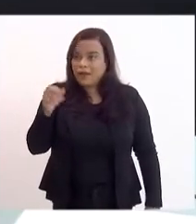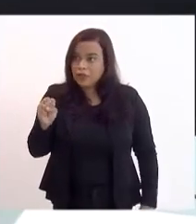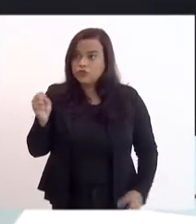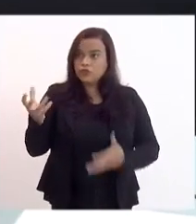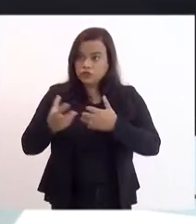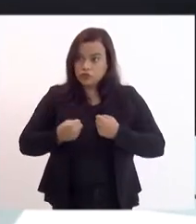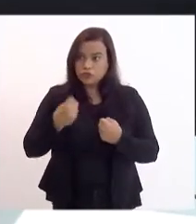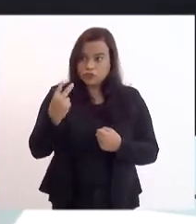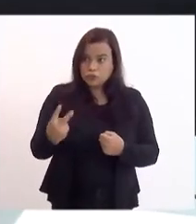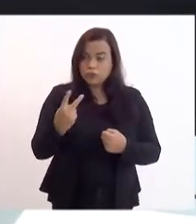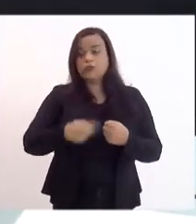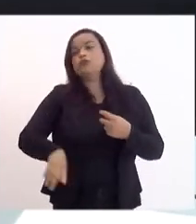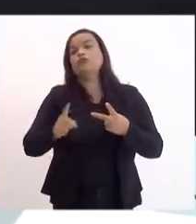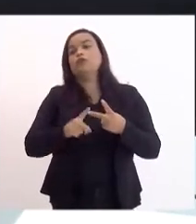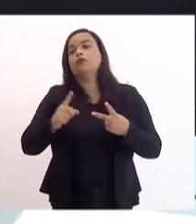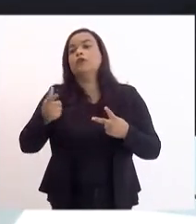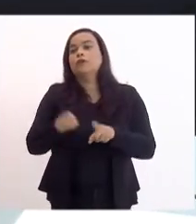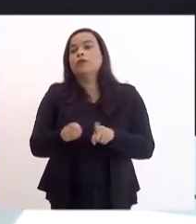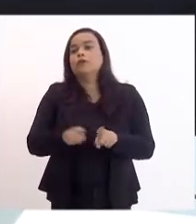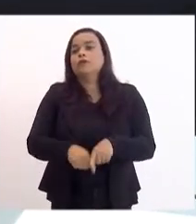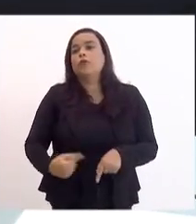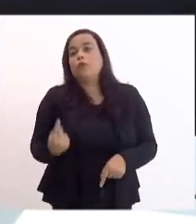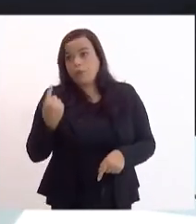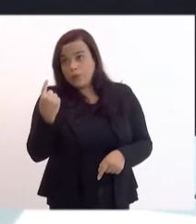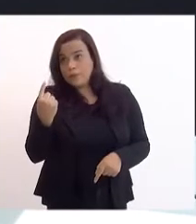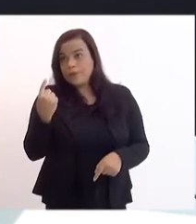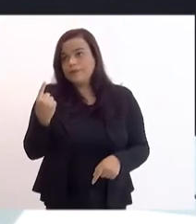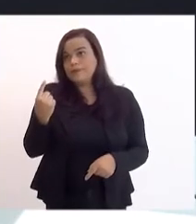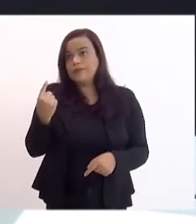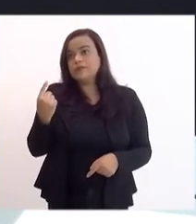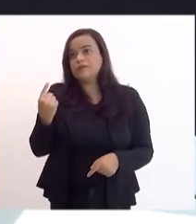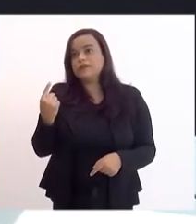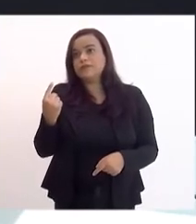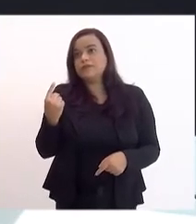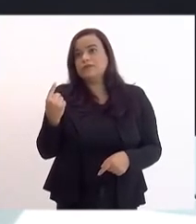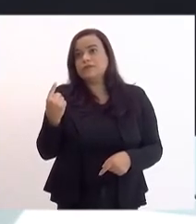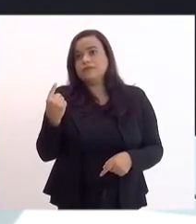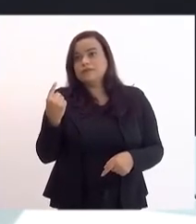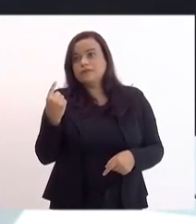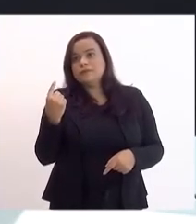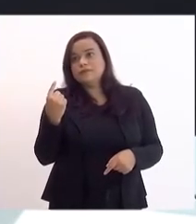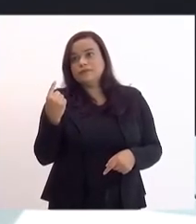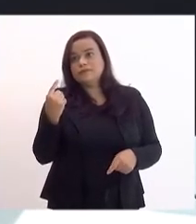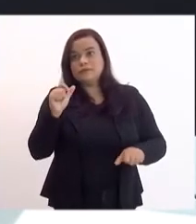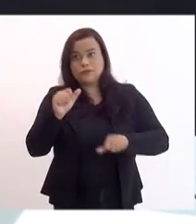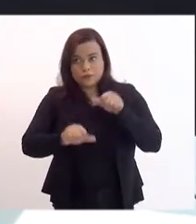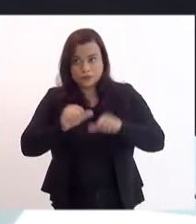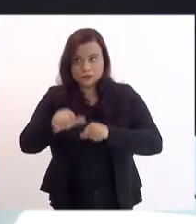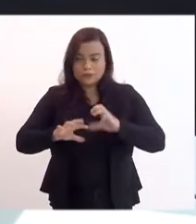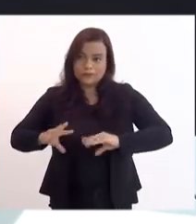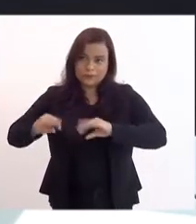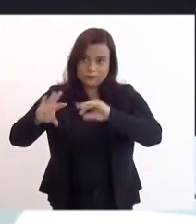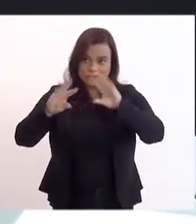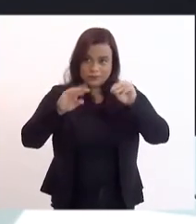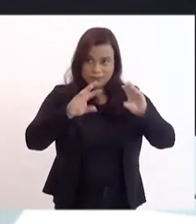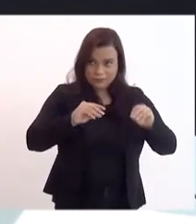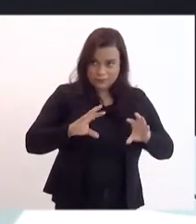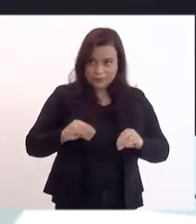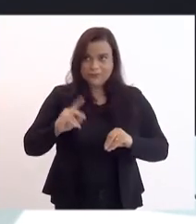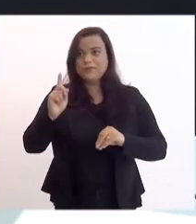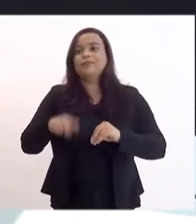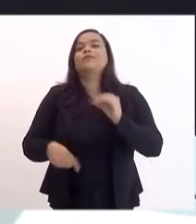que eu diria... Um emendão. modificativa,